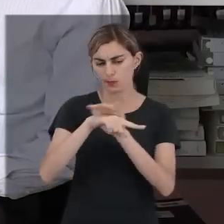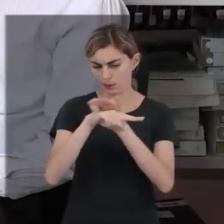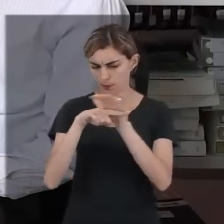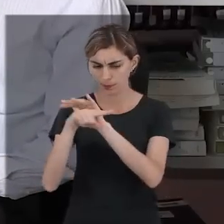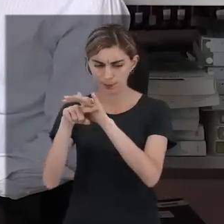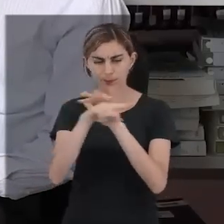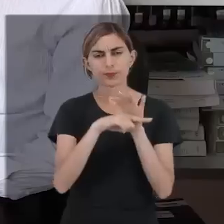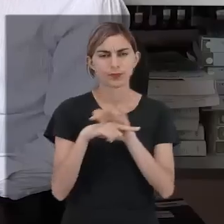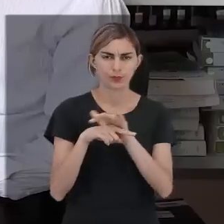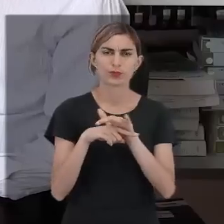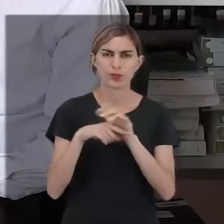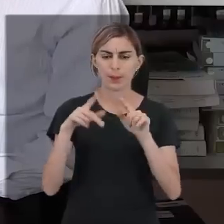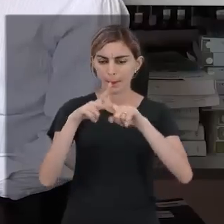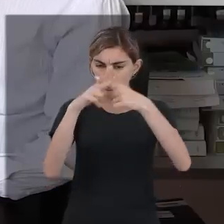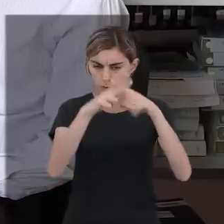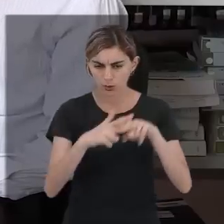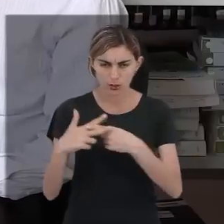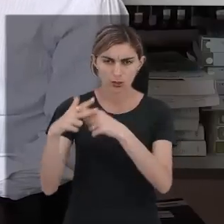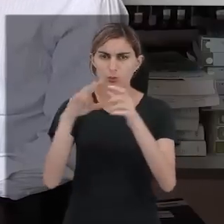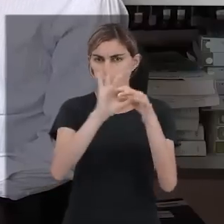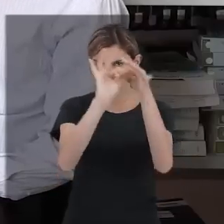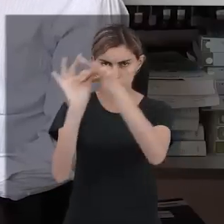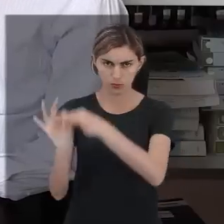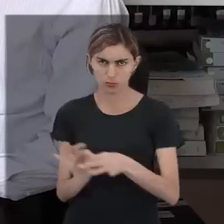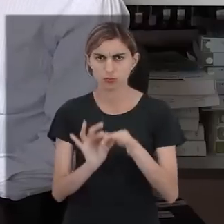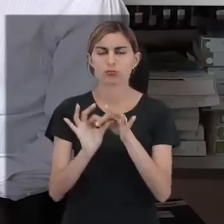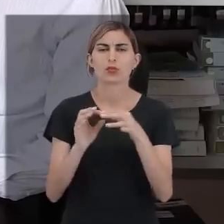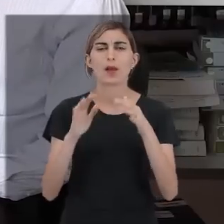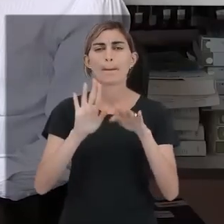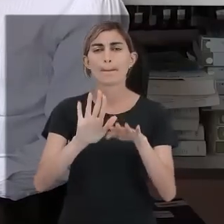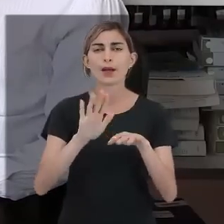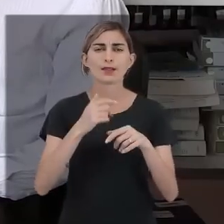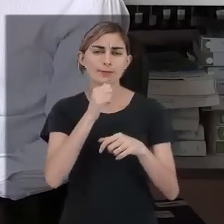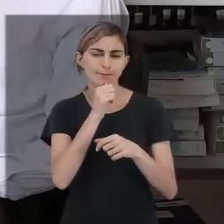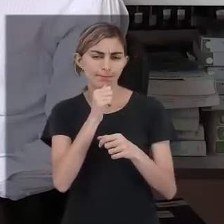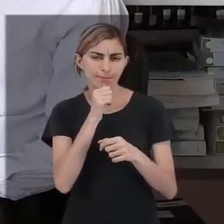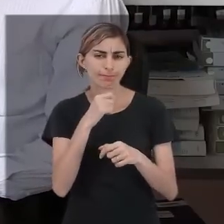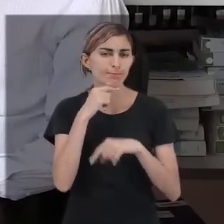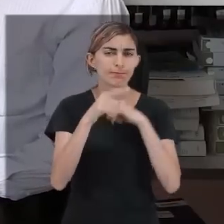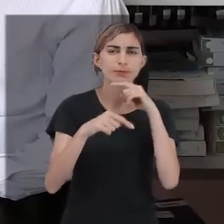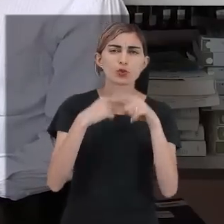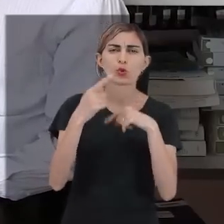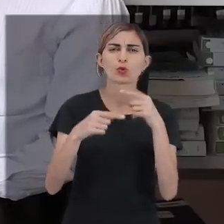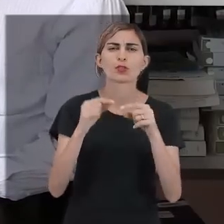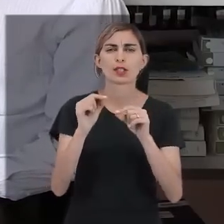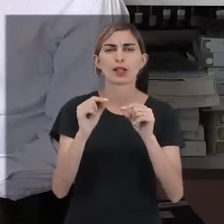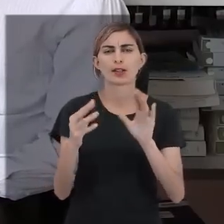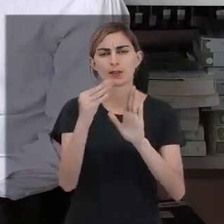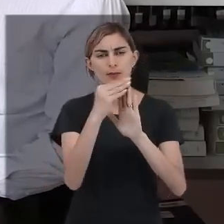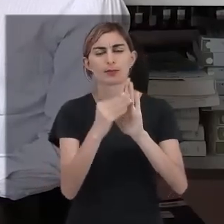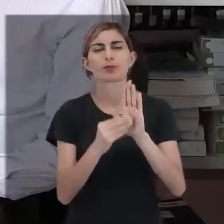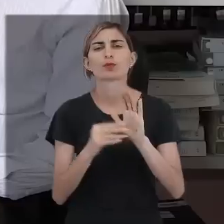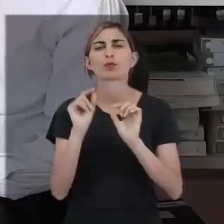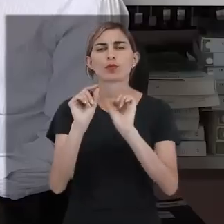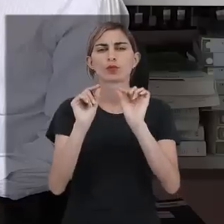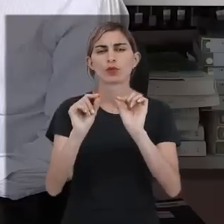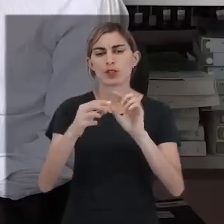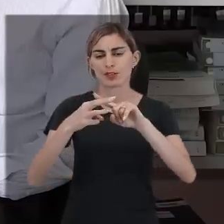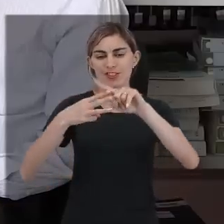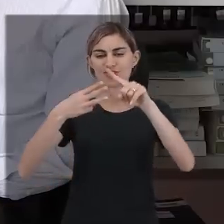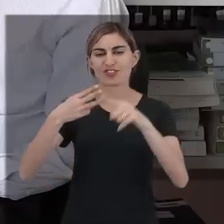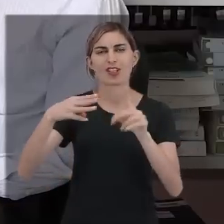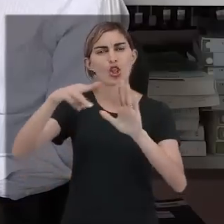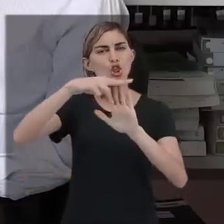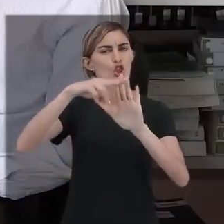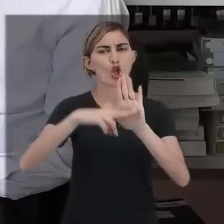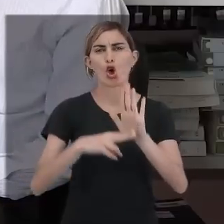de manutenção unificadas, mas ainda não conseguimos implementar, por exemplo, essas